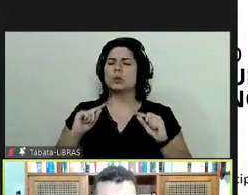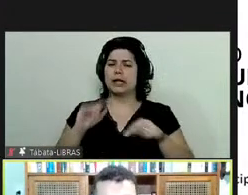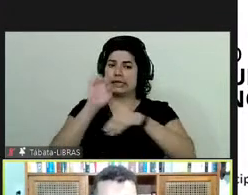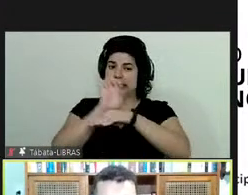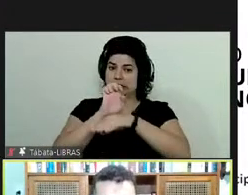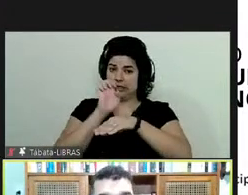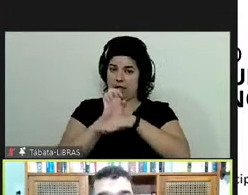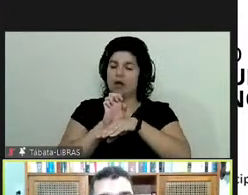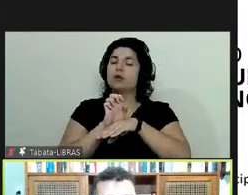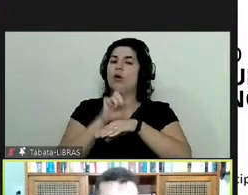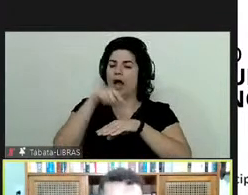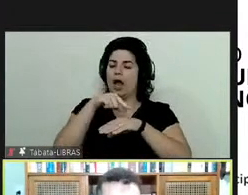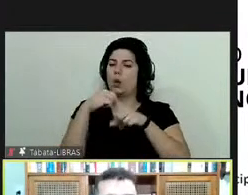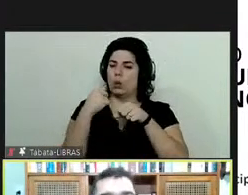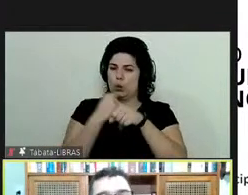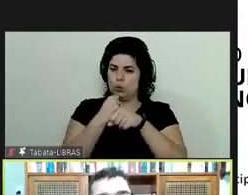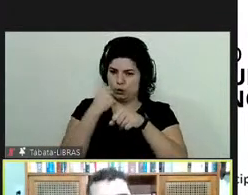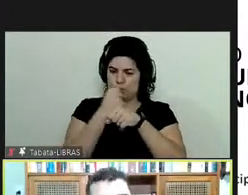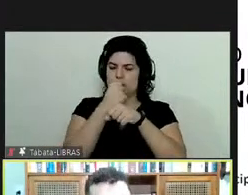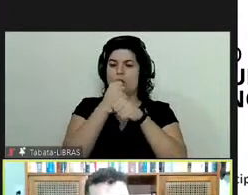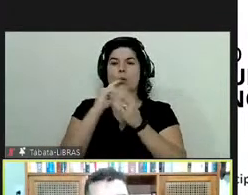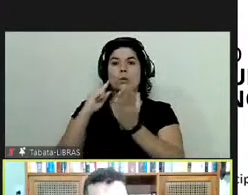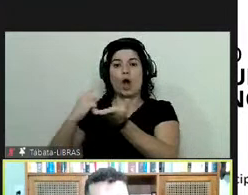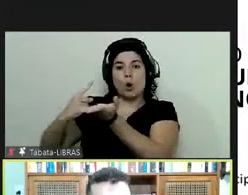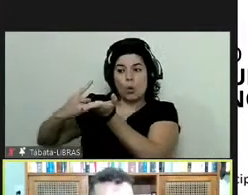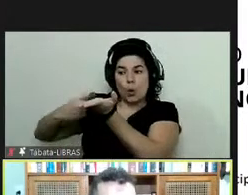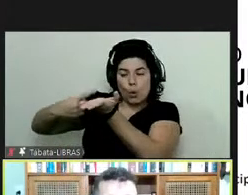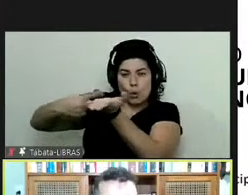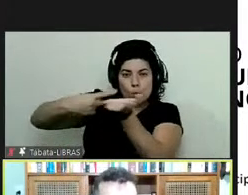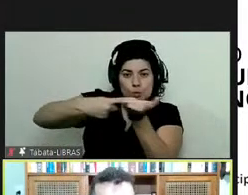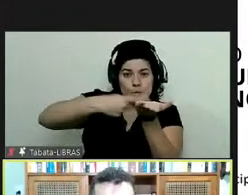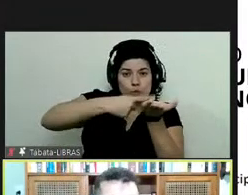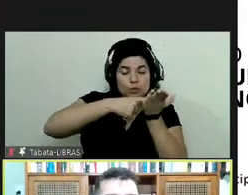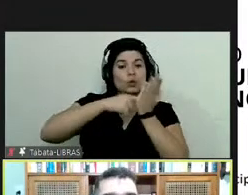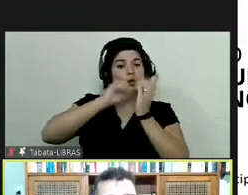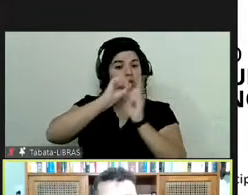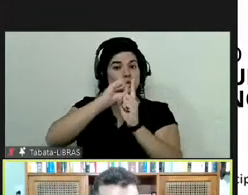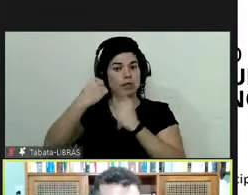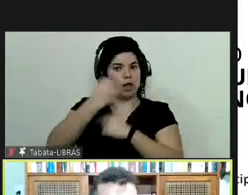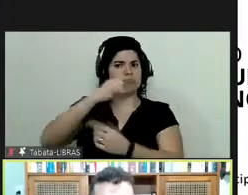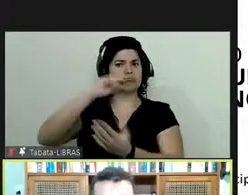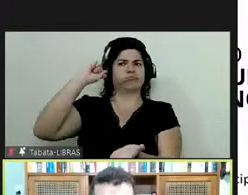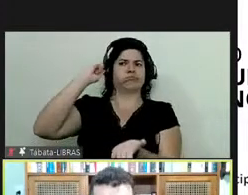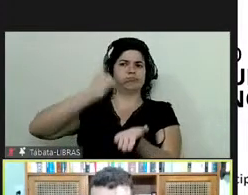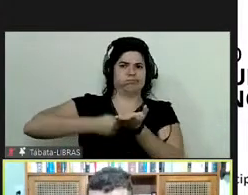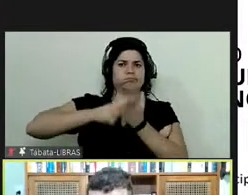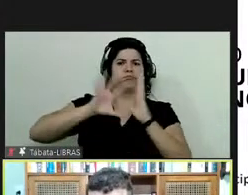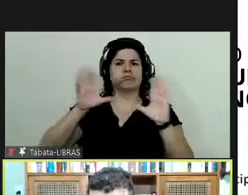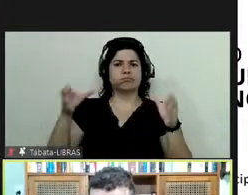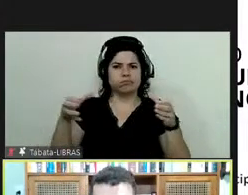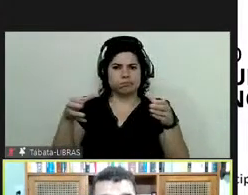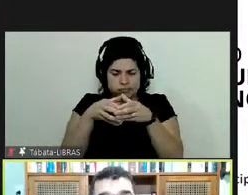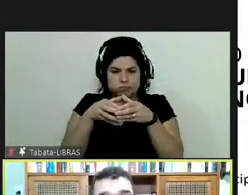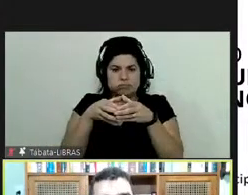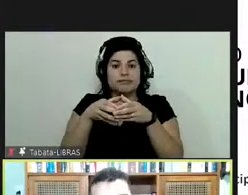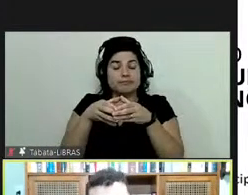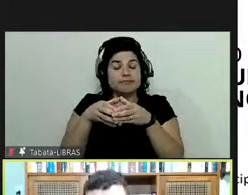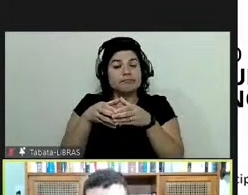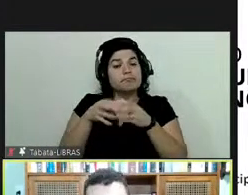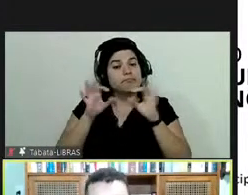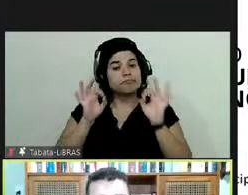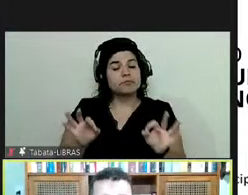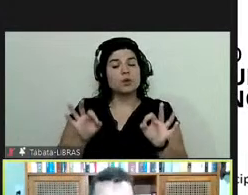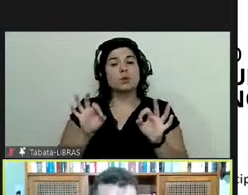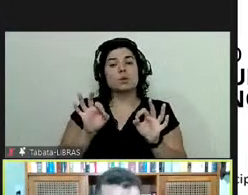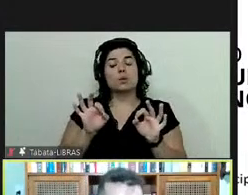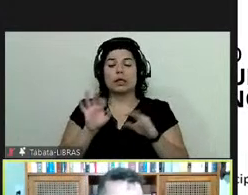estado ele é a construção de um acordo social né ou seja de um pacto coletivo vamos dizer assim e que portanto